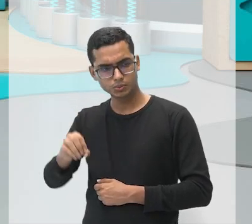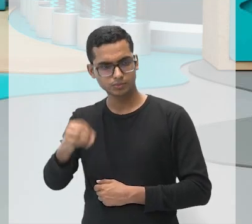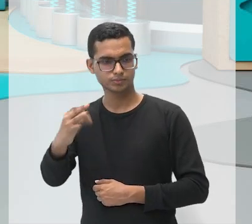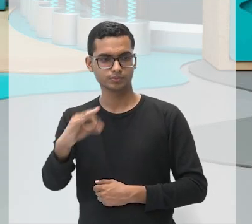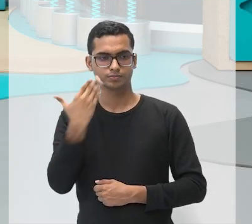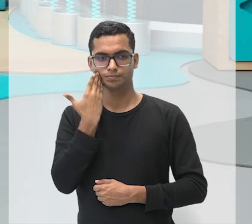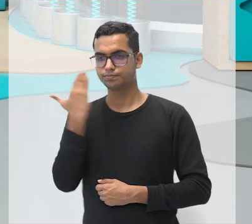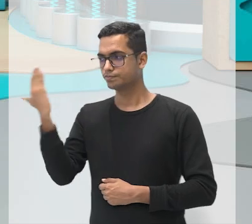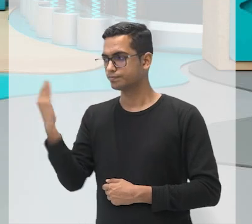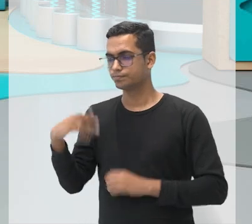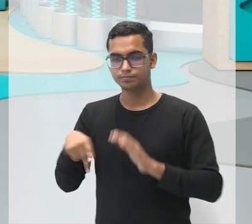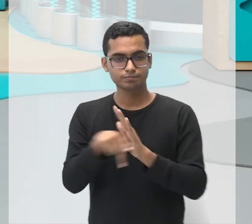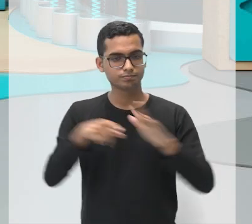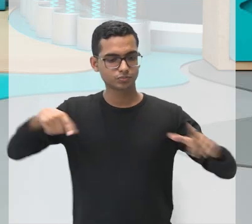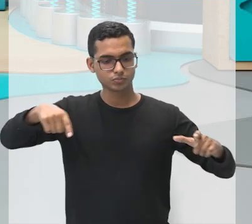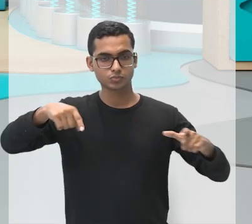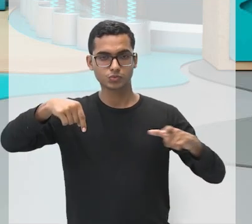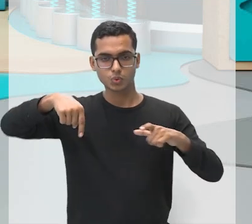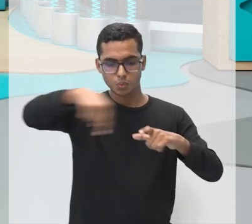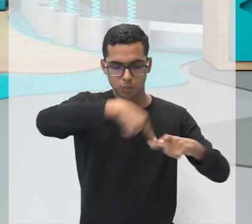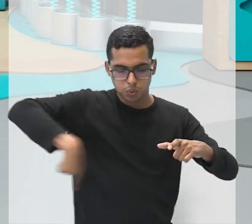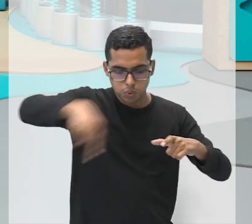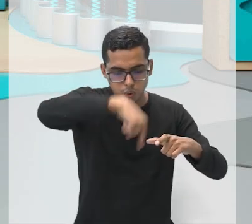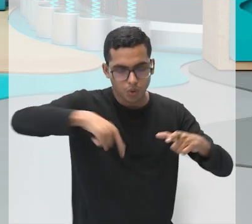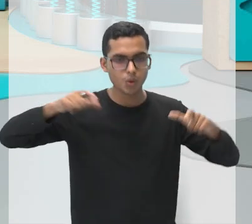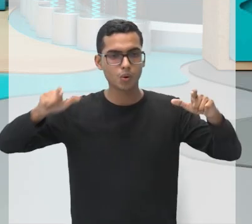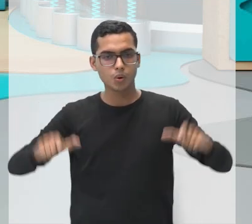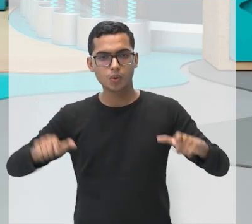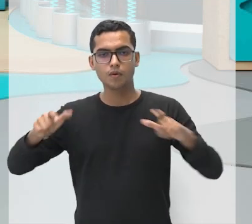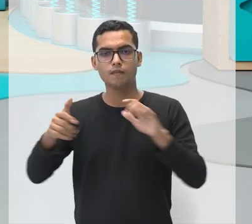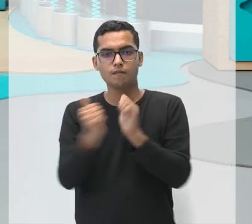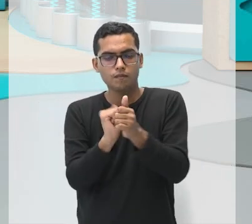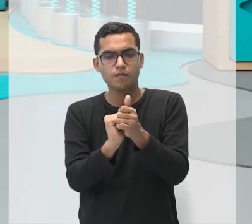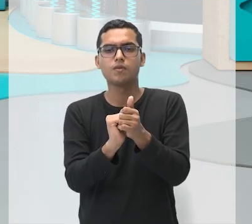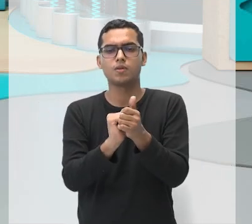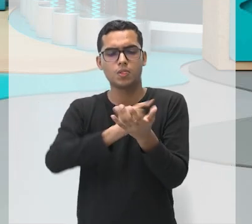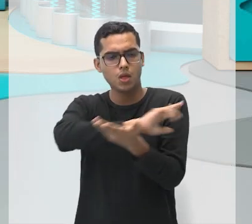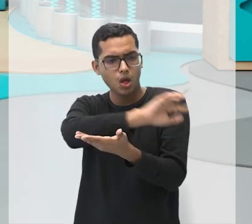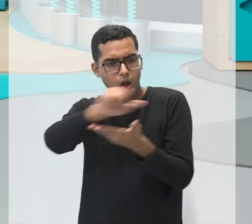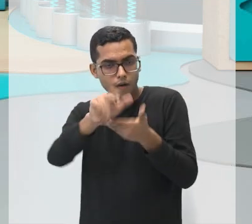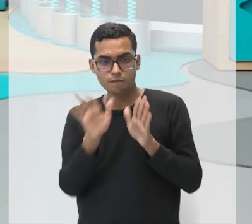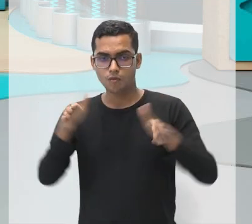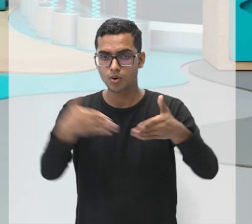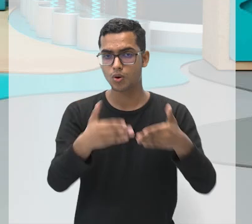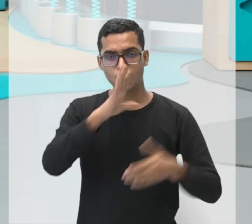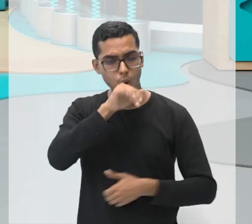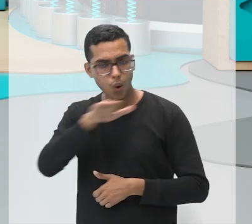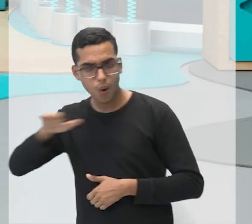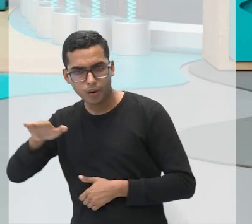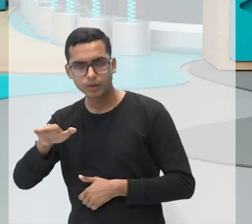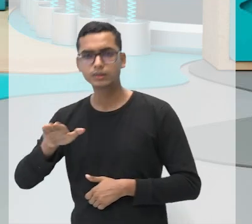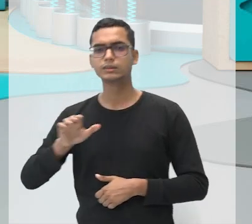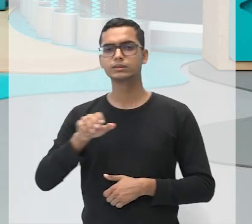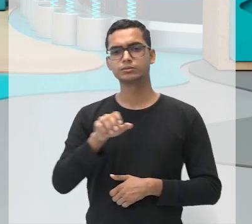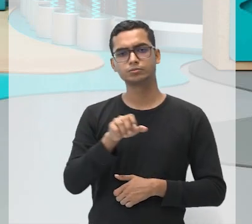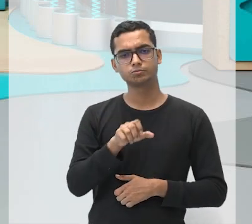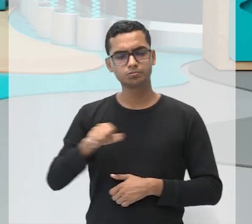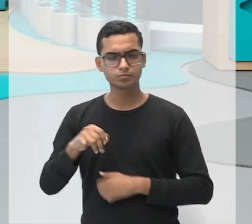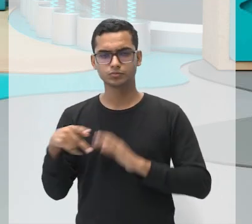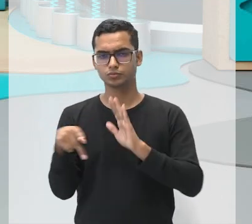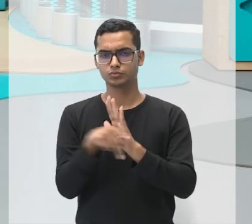né, naturais em adultos, em indivíduos já com uma fase de